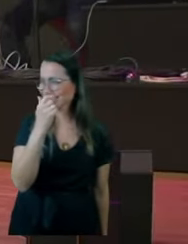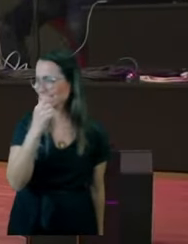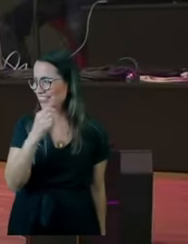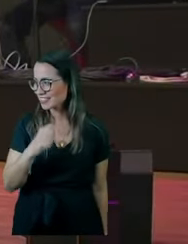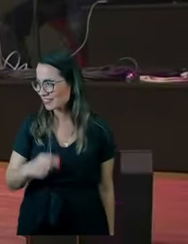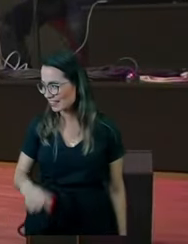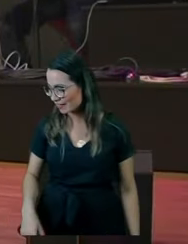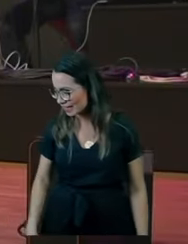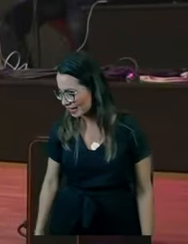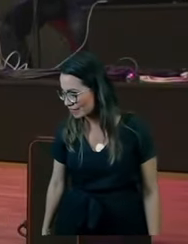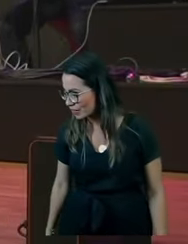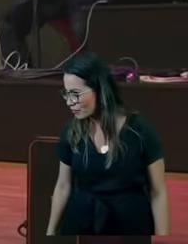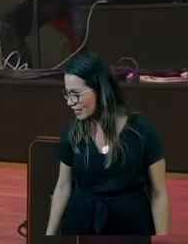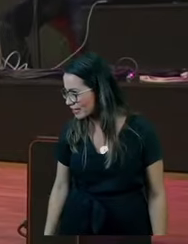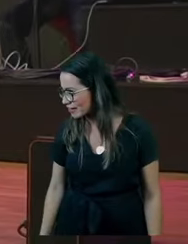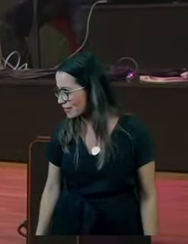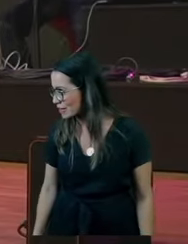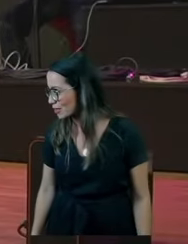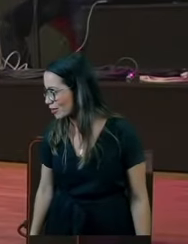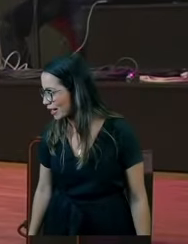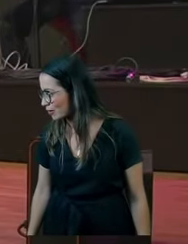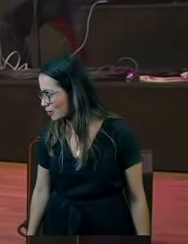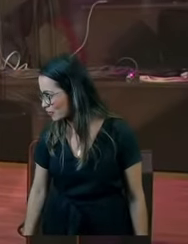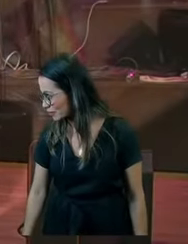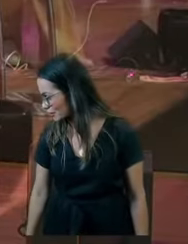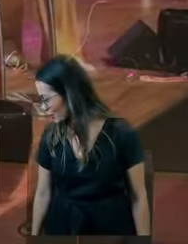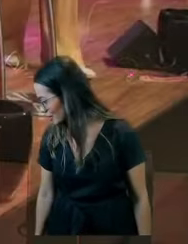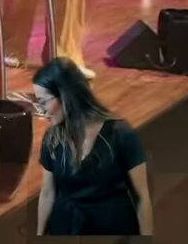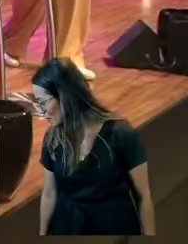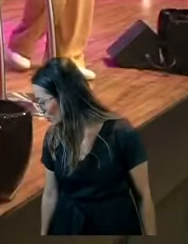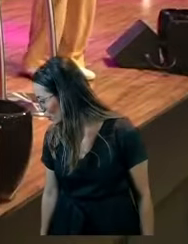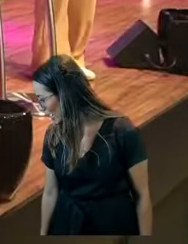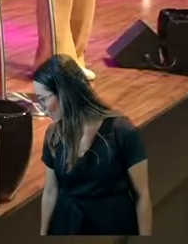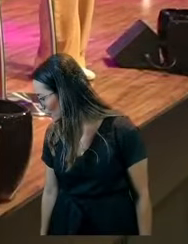Não, às vezes as pessoas colocam a gente num lugar,